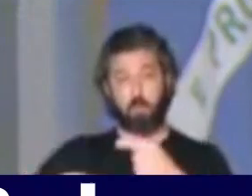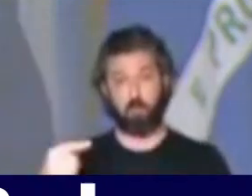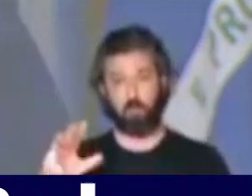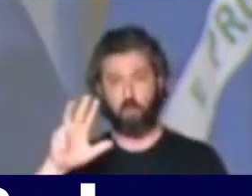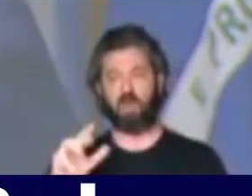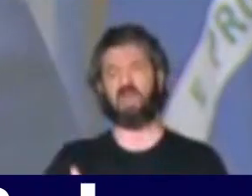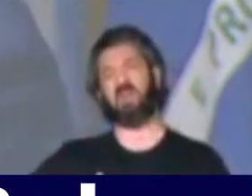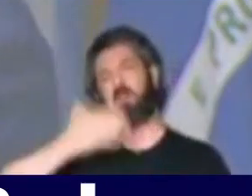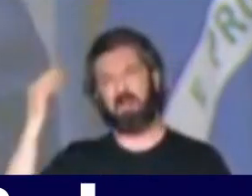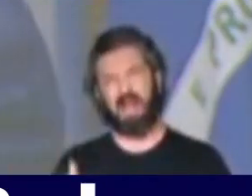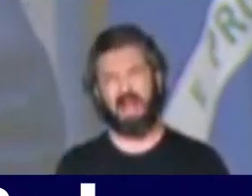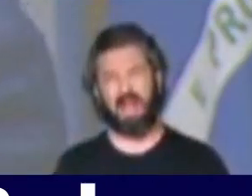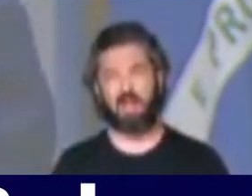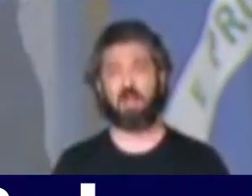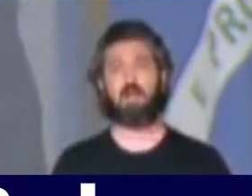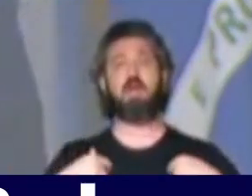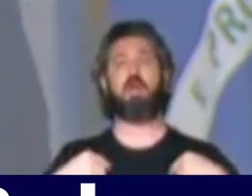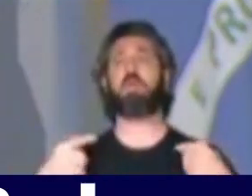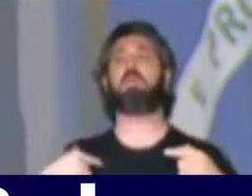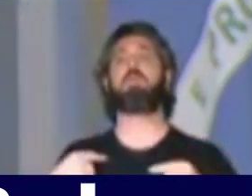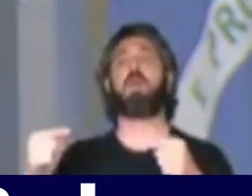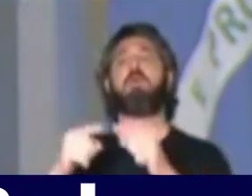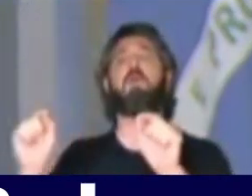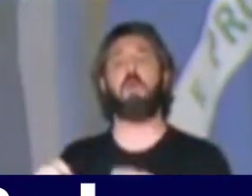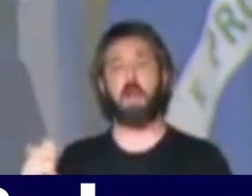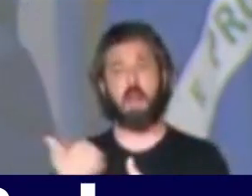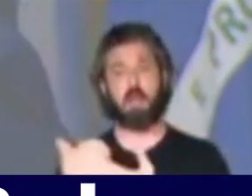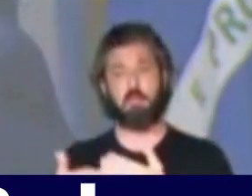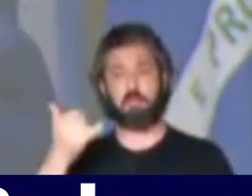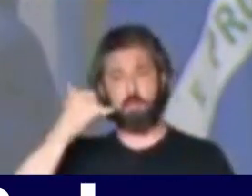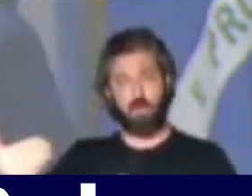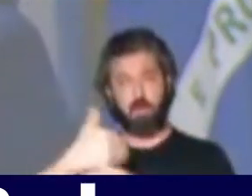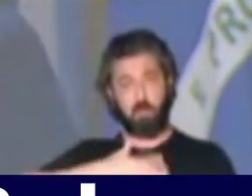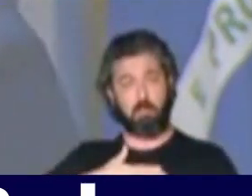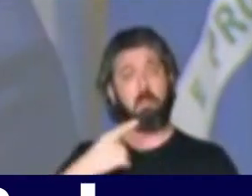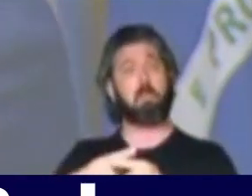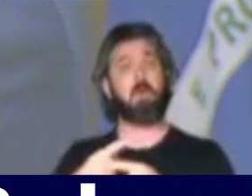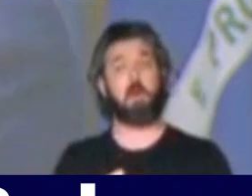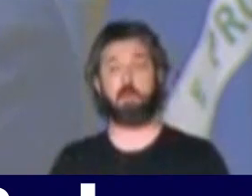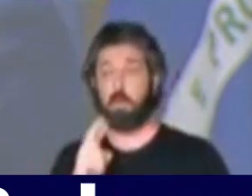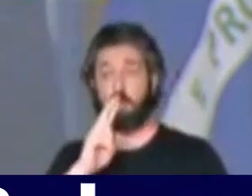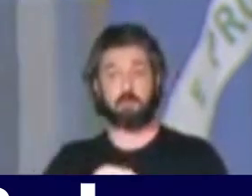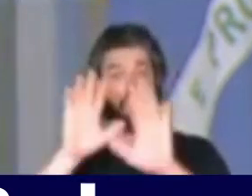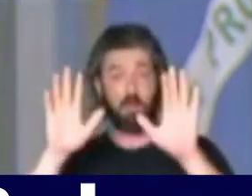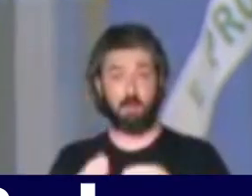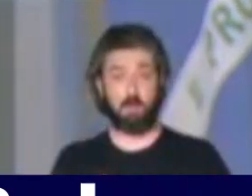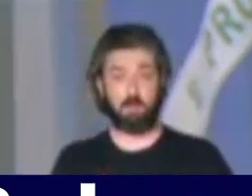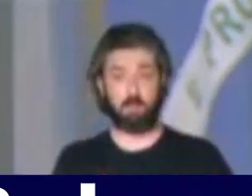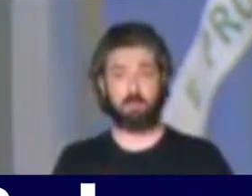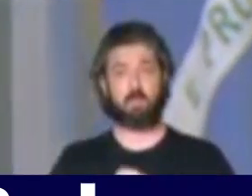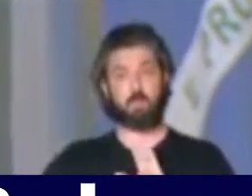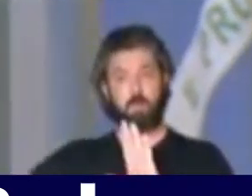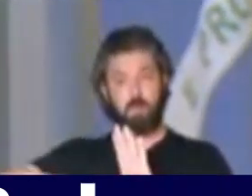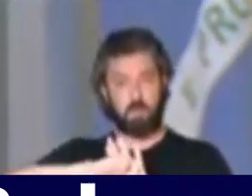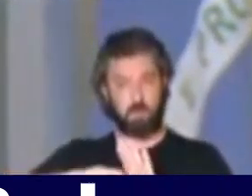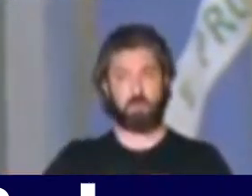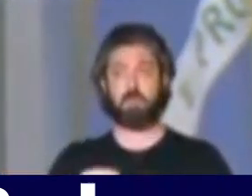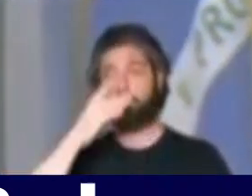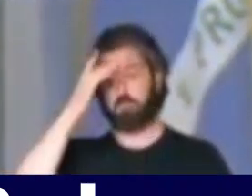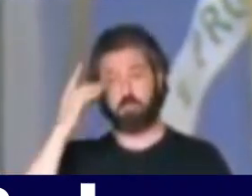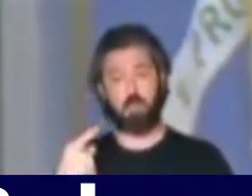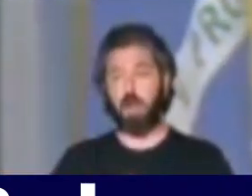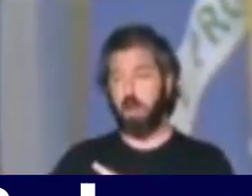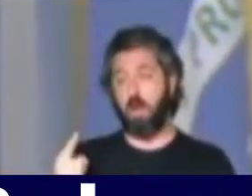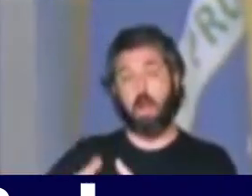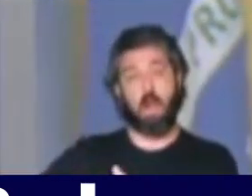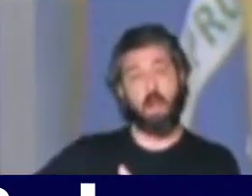uma ova. O que que eu tenho a ver com a Lava Jato? Por que que estou invadindo o meu celular? A resposta é clara, criminosos, comparsas